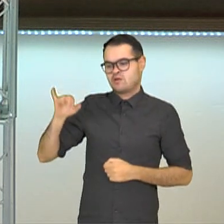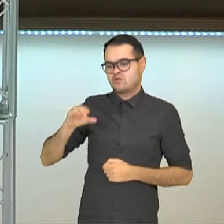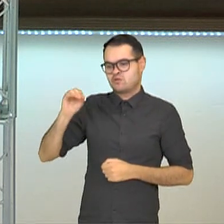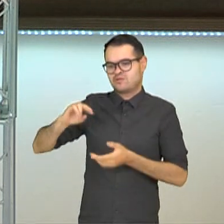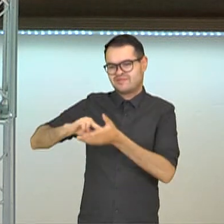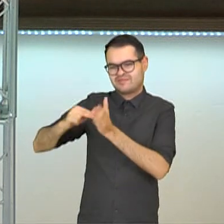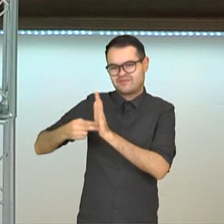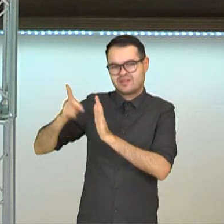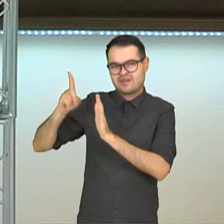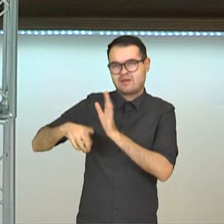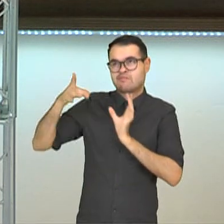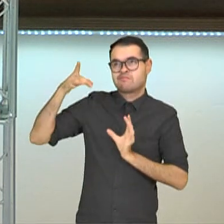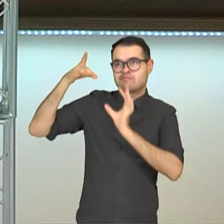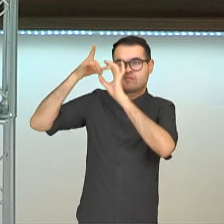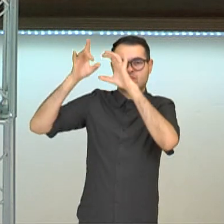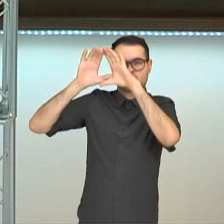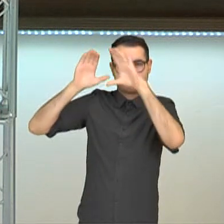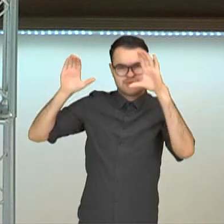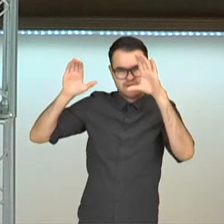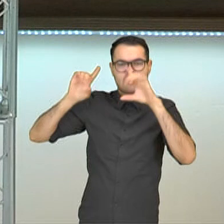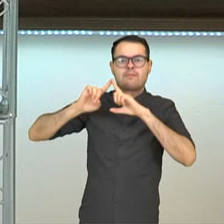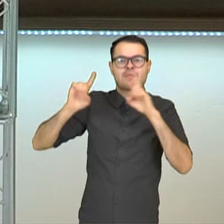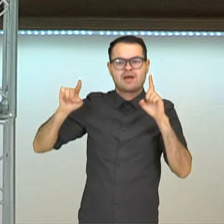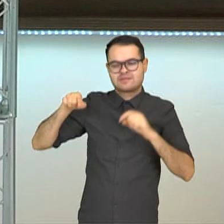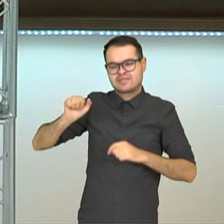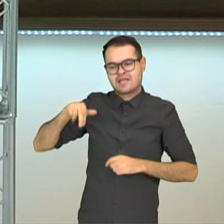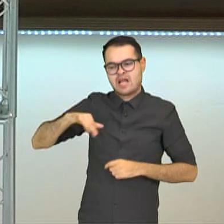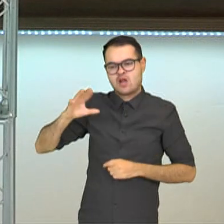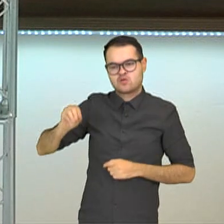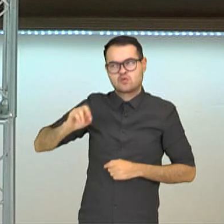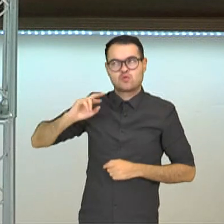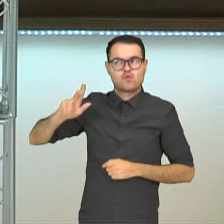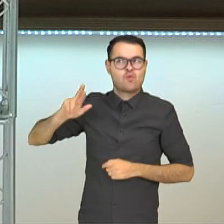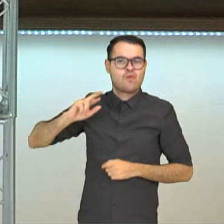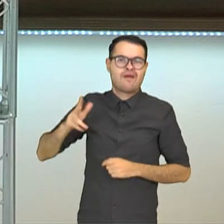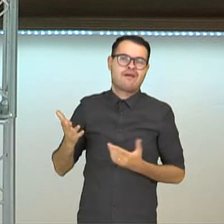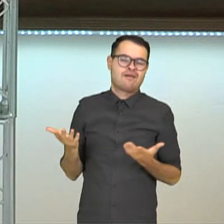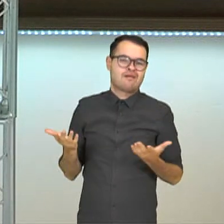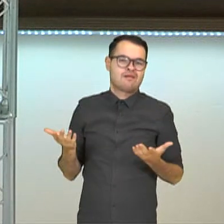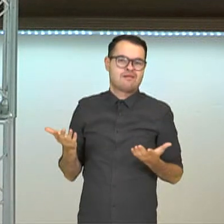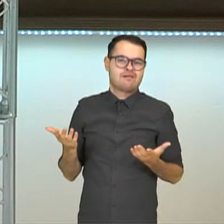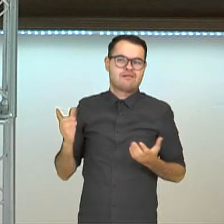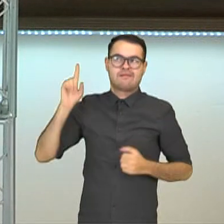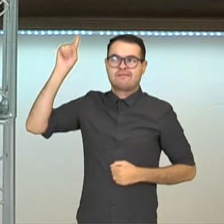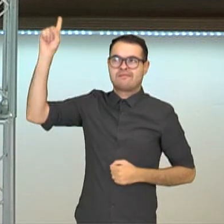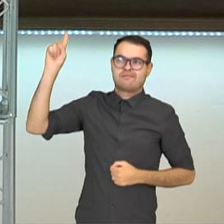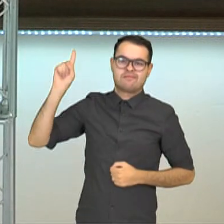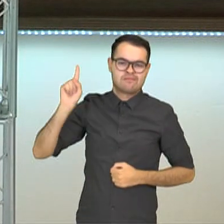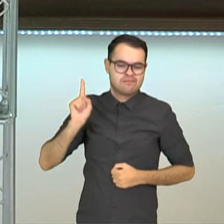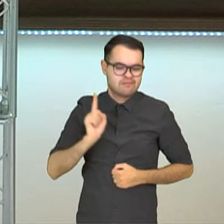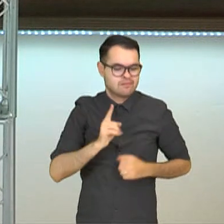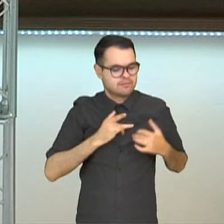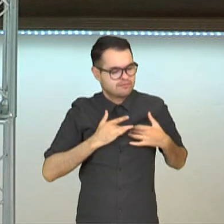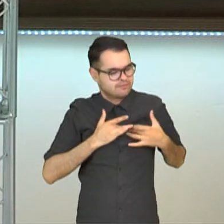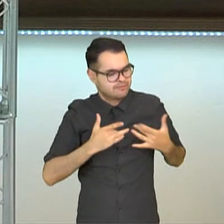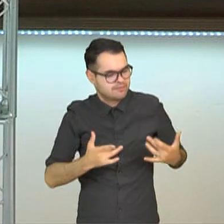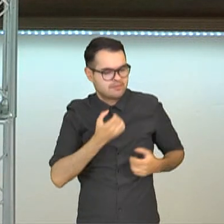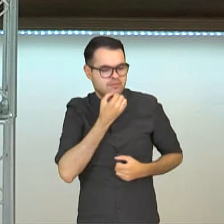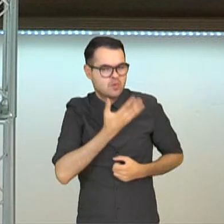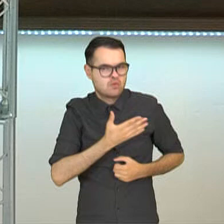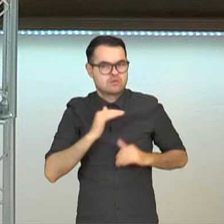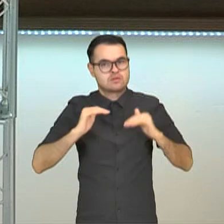remete a uma criatura celestial. Só que este anjo não é bem um anjo que viria para fazer o bem. Talvez um